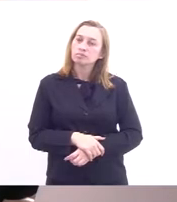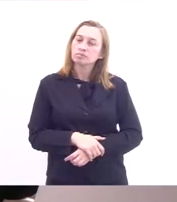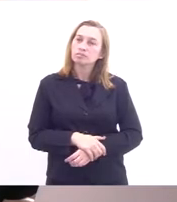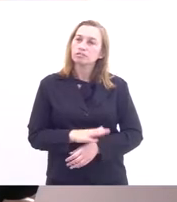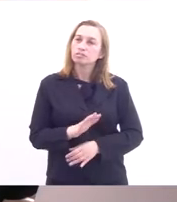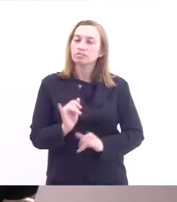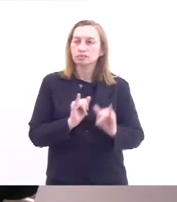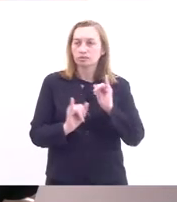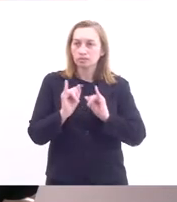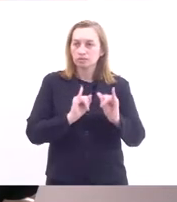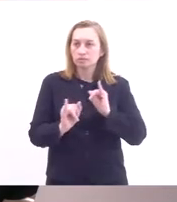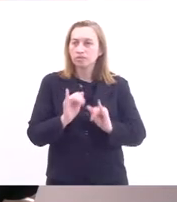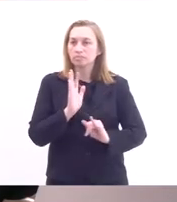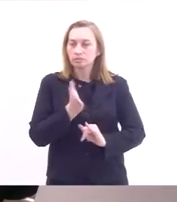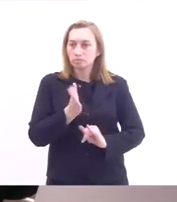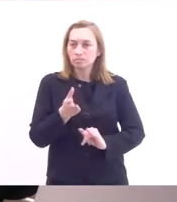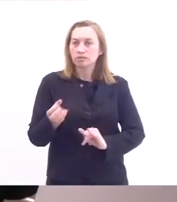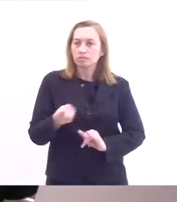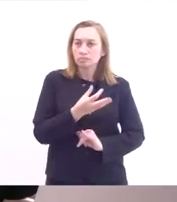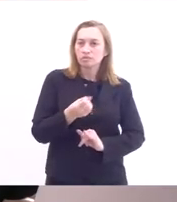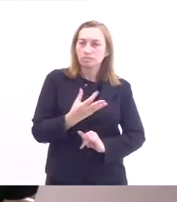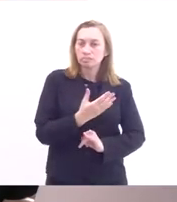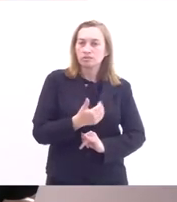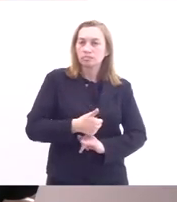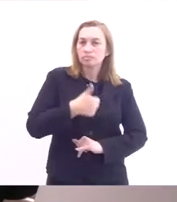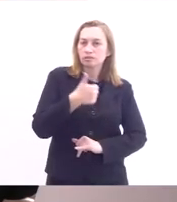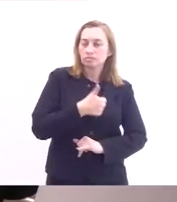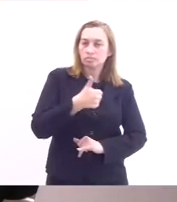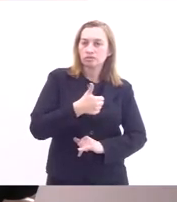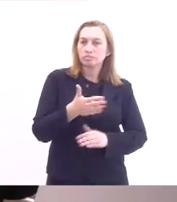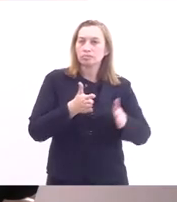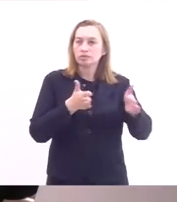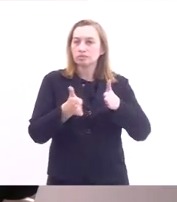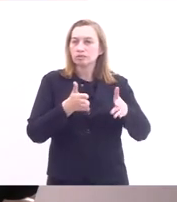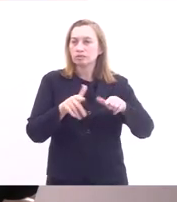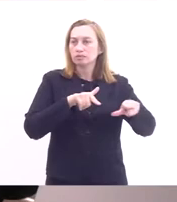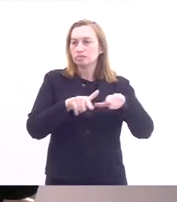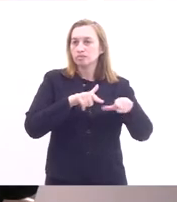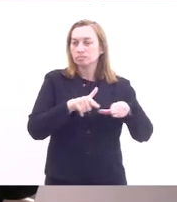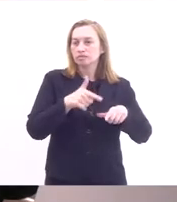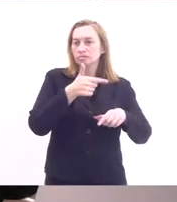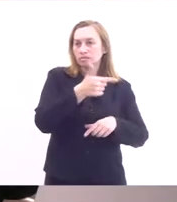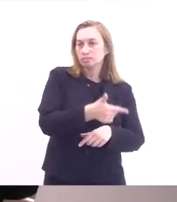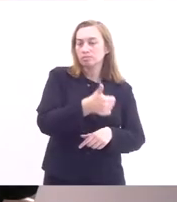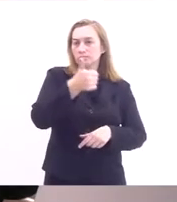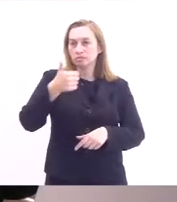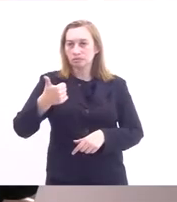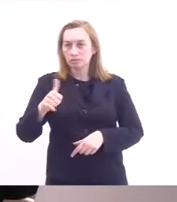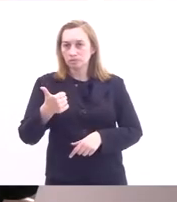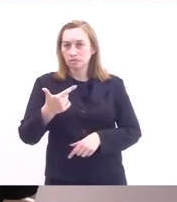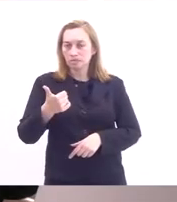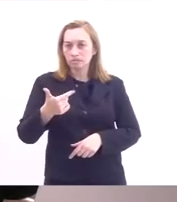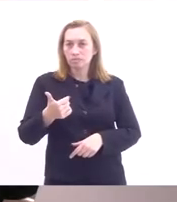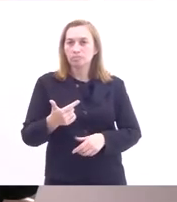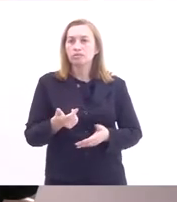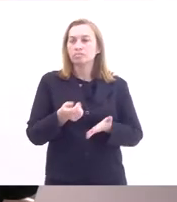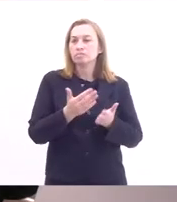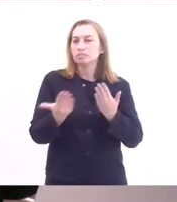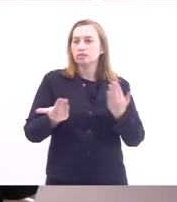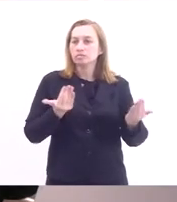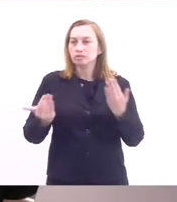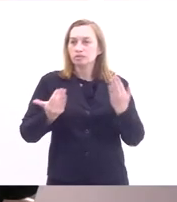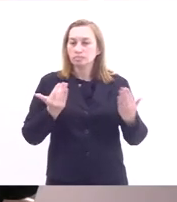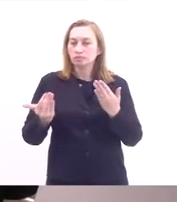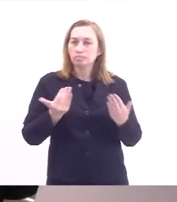restos a pagar no final do primeiro quadrimestre de 2022, comparando com o inscrito